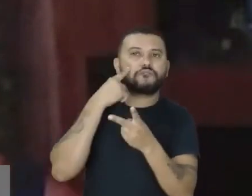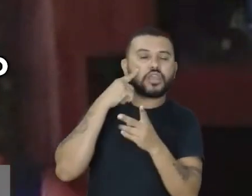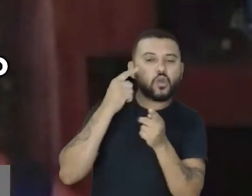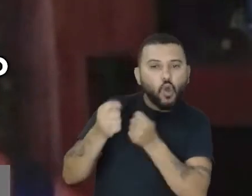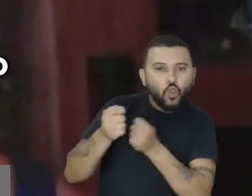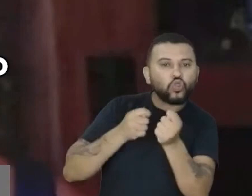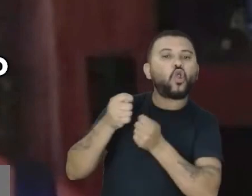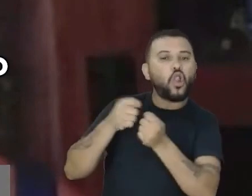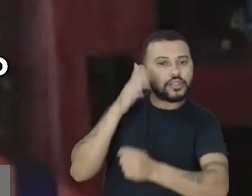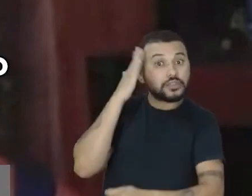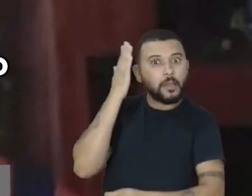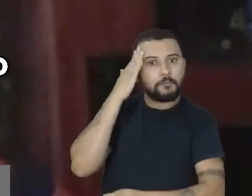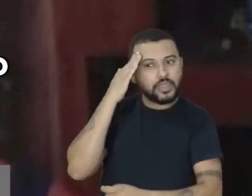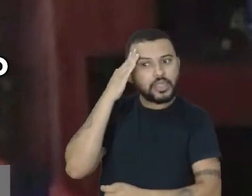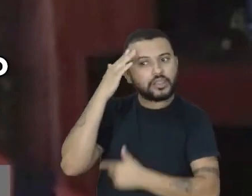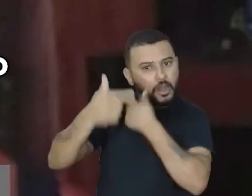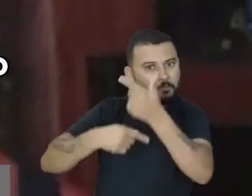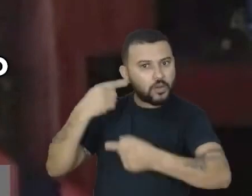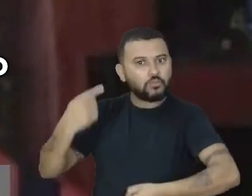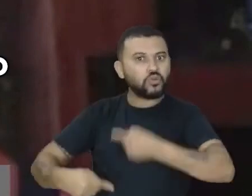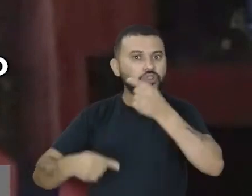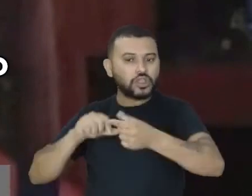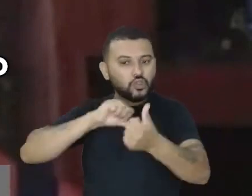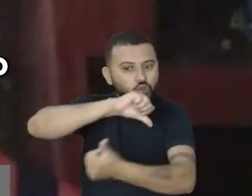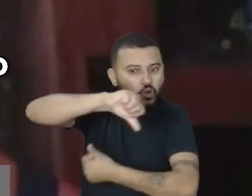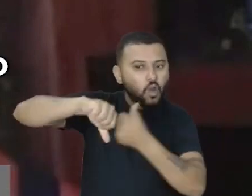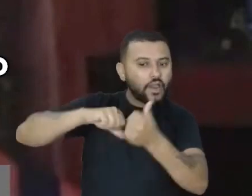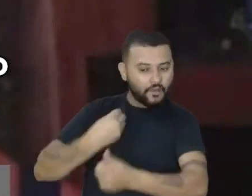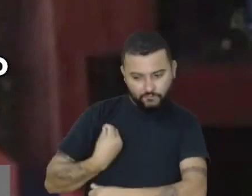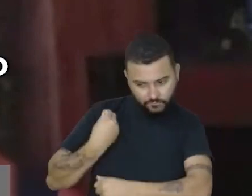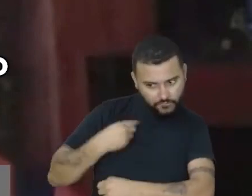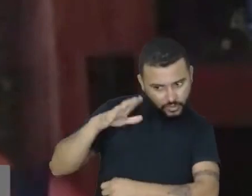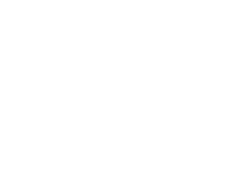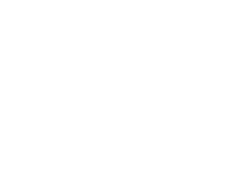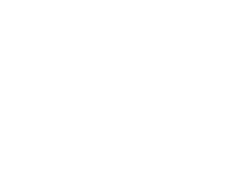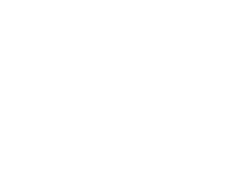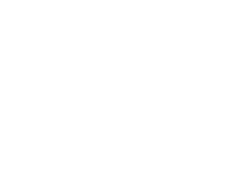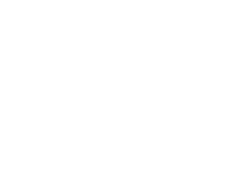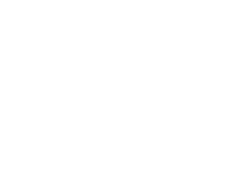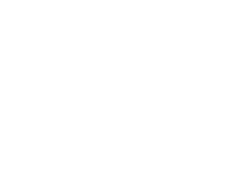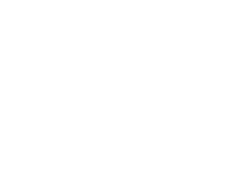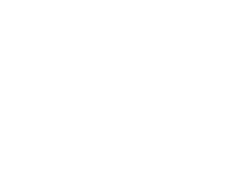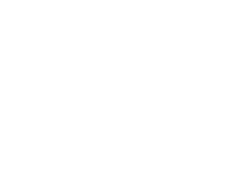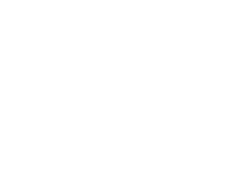de gênero, são fundamentais para a modificação da realidade das mulheres do Brasil.